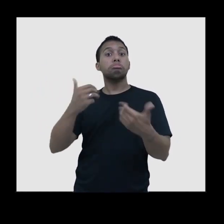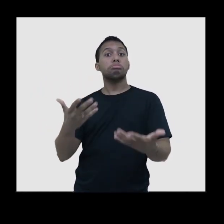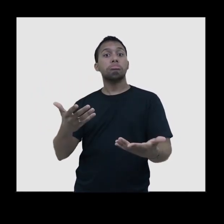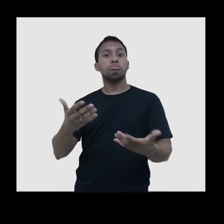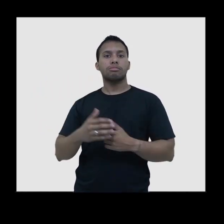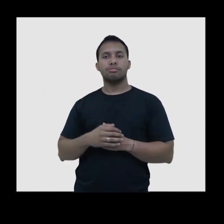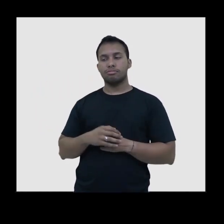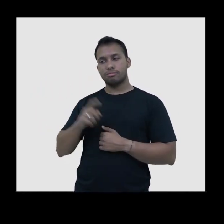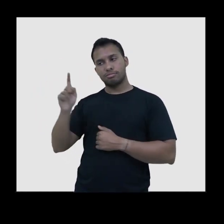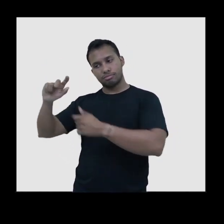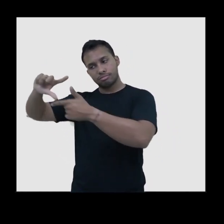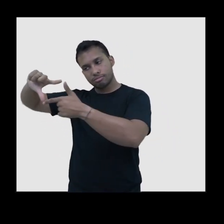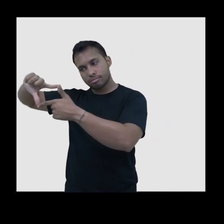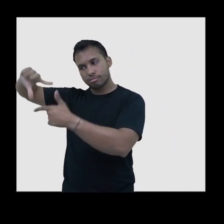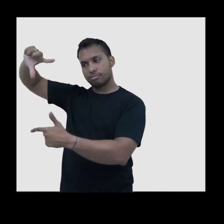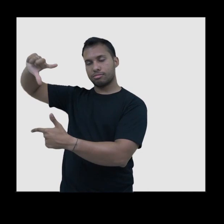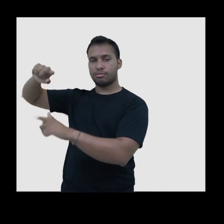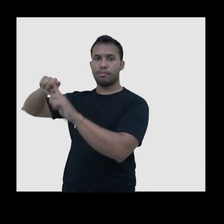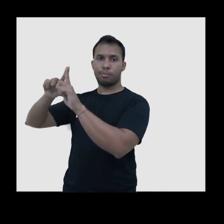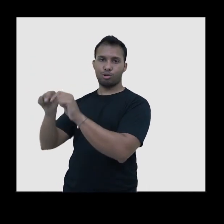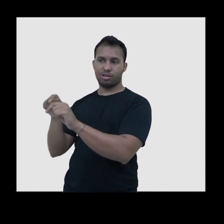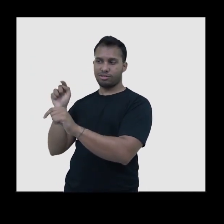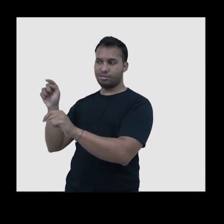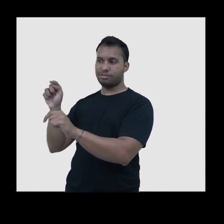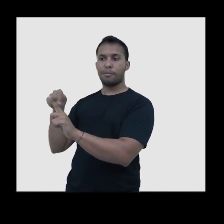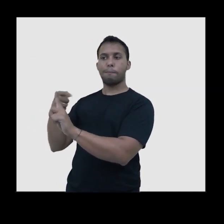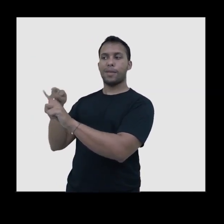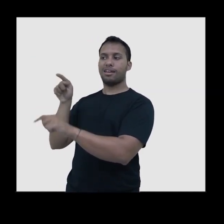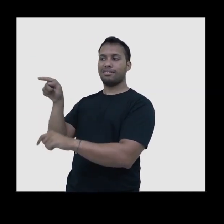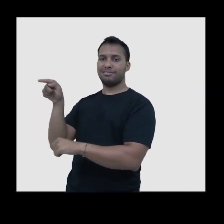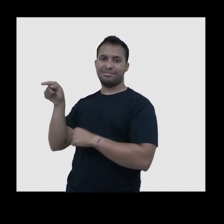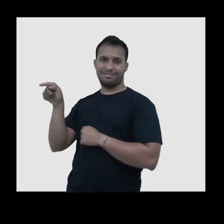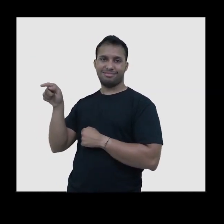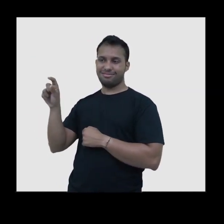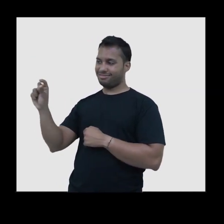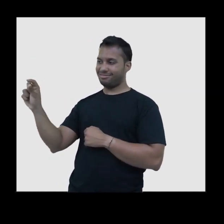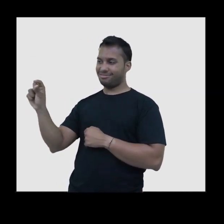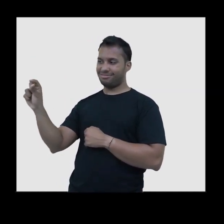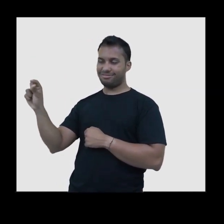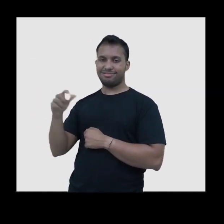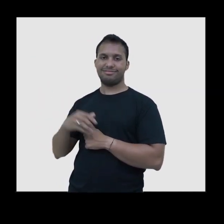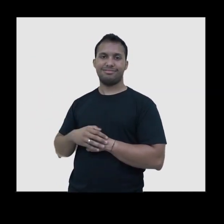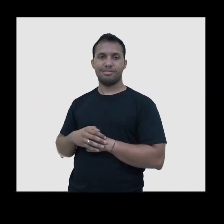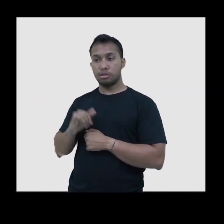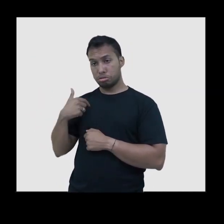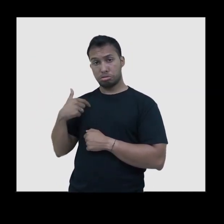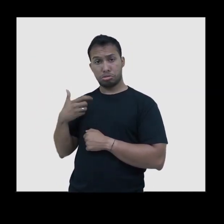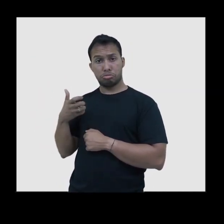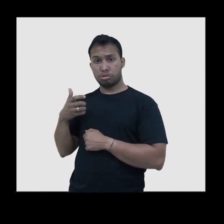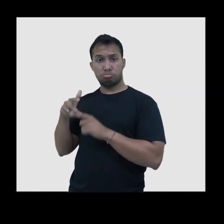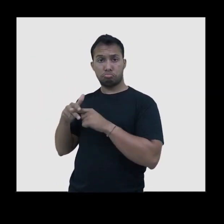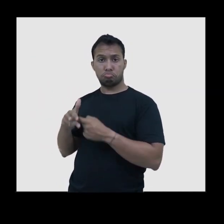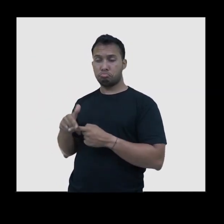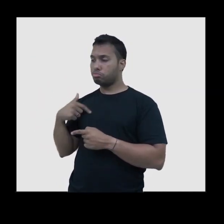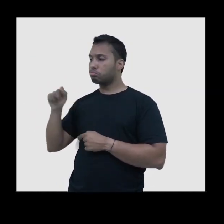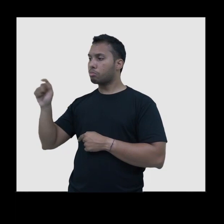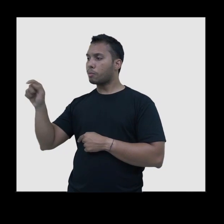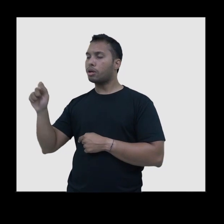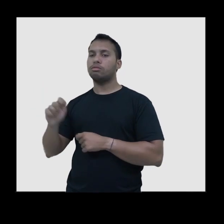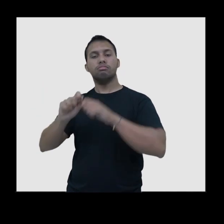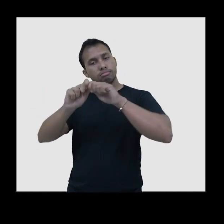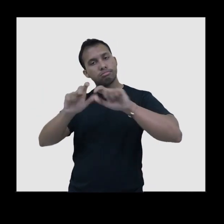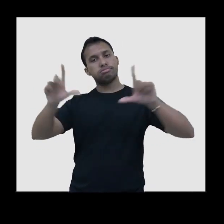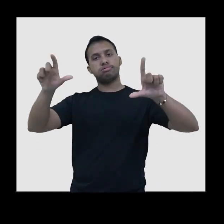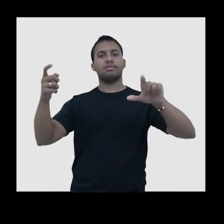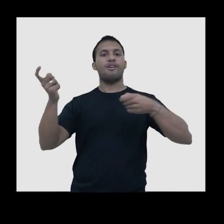acabou de criar, né? Então, ele foi para dentro do Painel Project, como sendo mais um arquivo aqui. Caso eu queira modificar